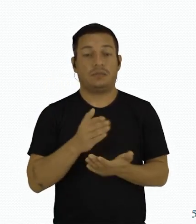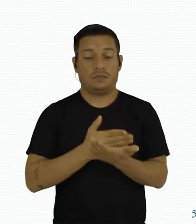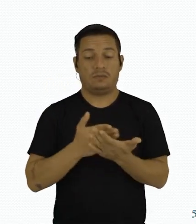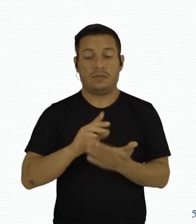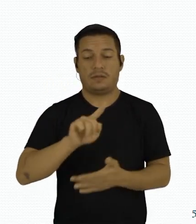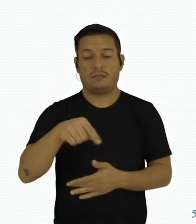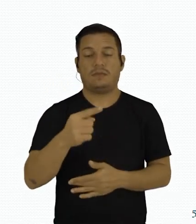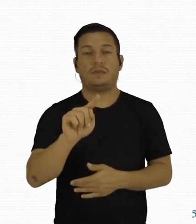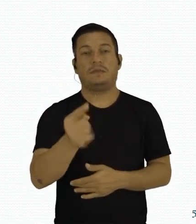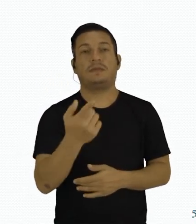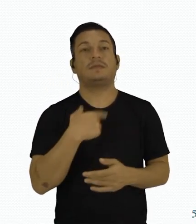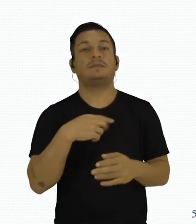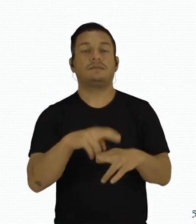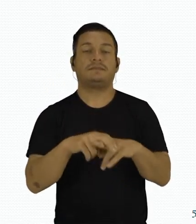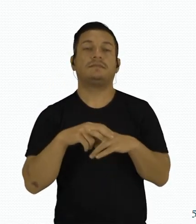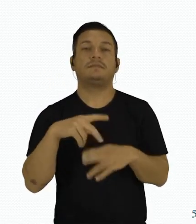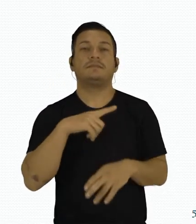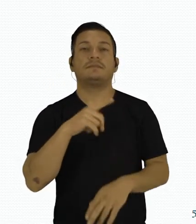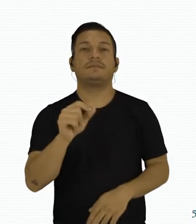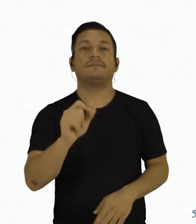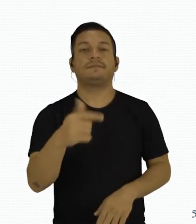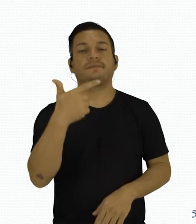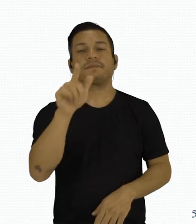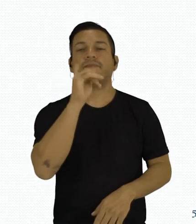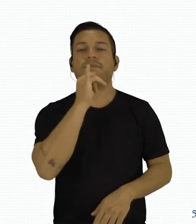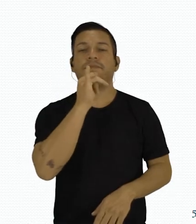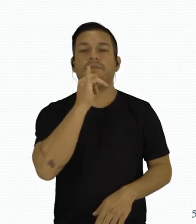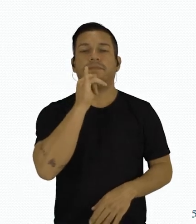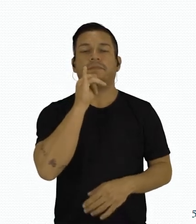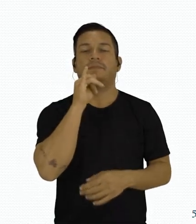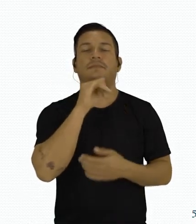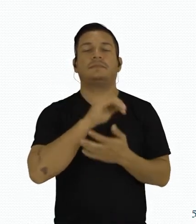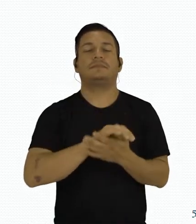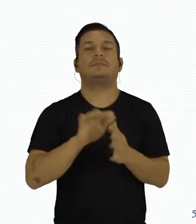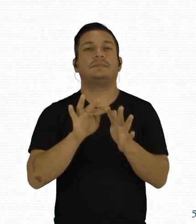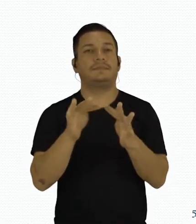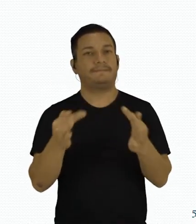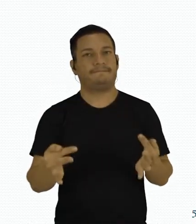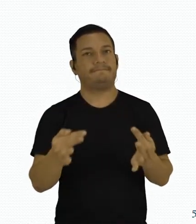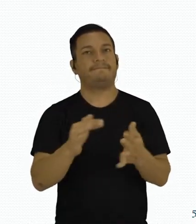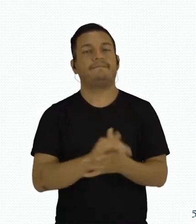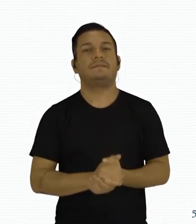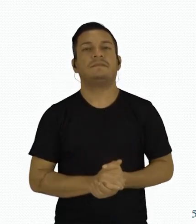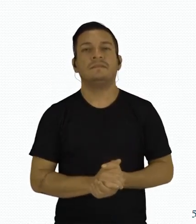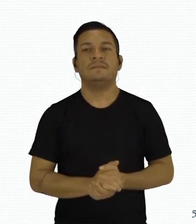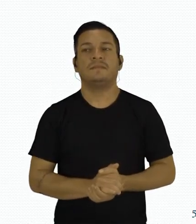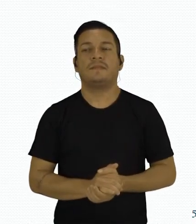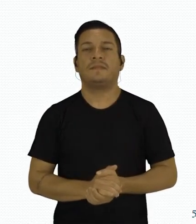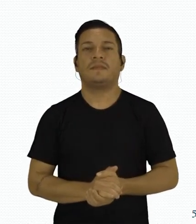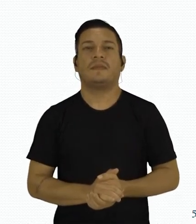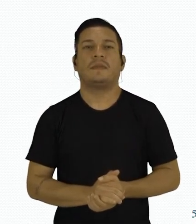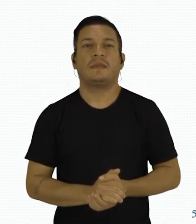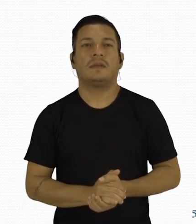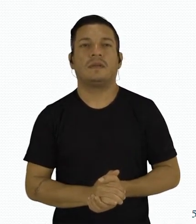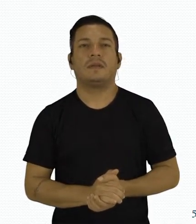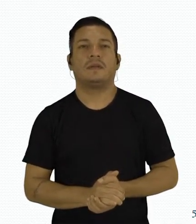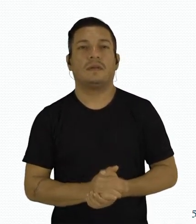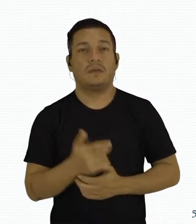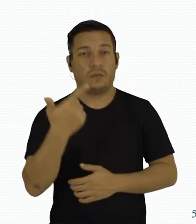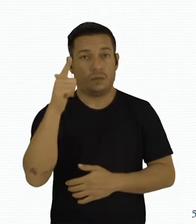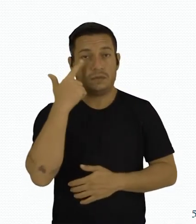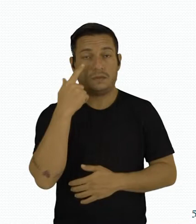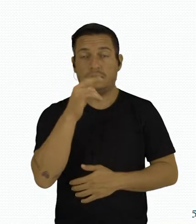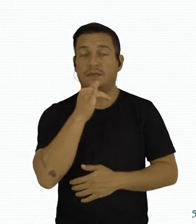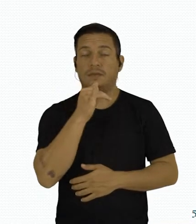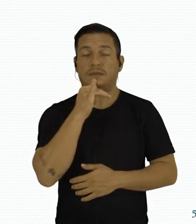a vírgula, portanto, nós temos aí um outro exemplo de dízima periódica simples. Mais um exemplozinho para você aí,